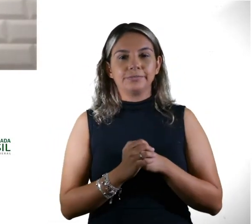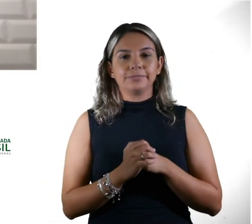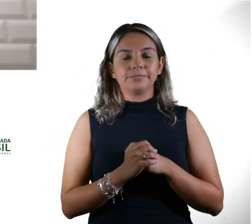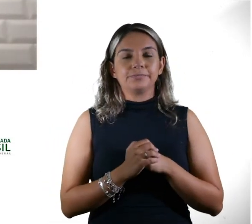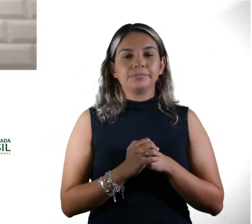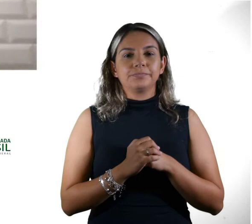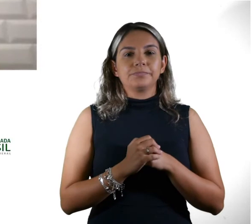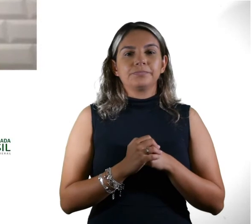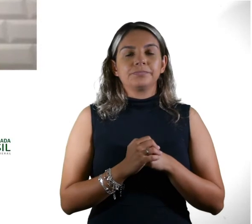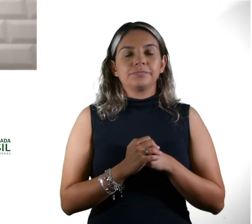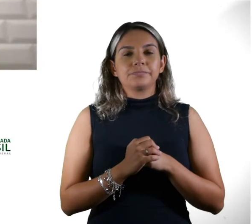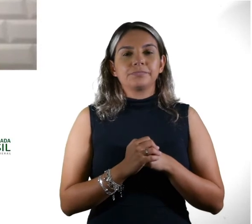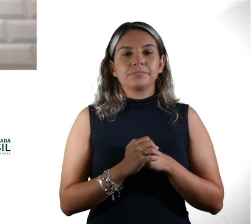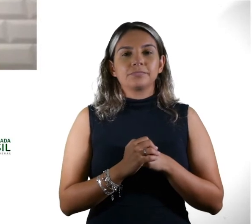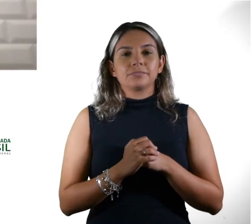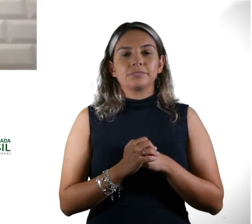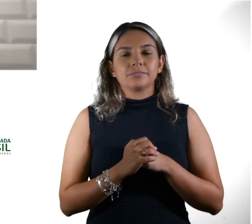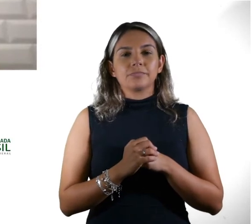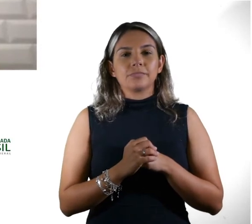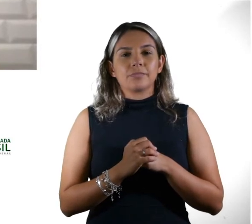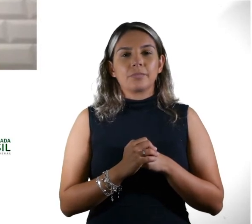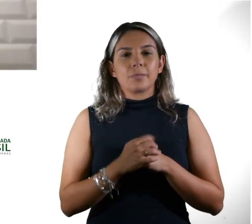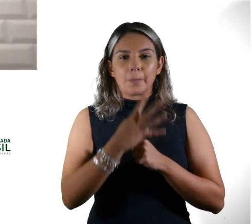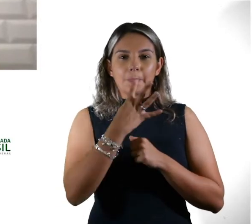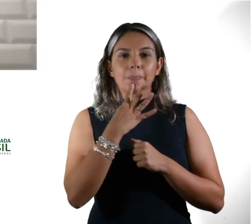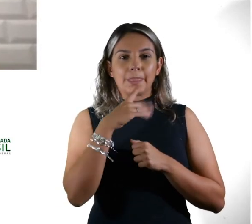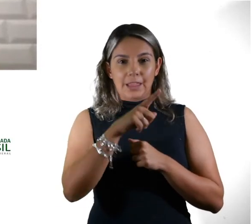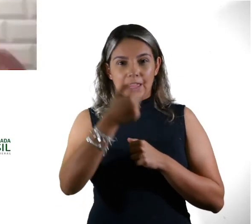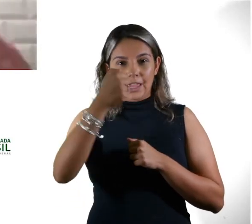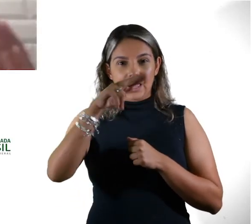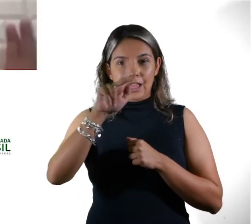Guerra. E, portanto, ele conhece Angola.